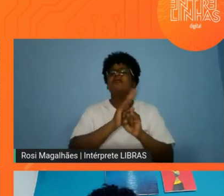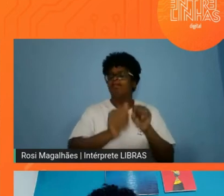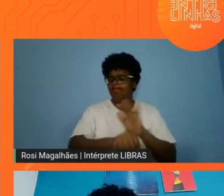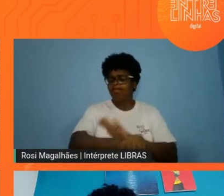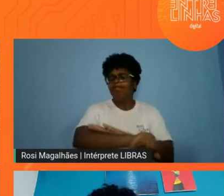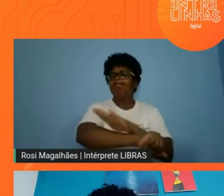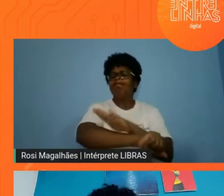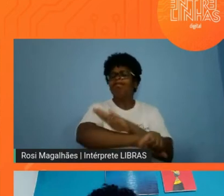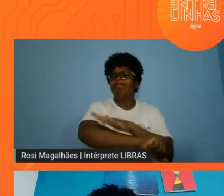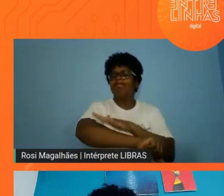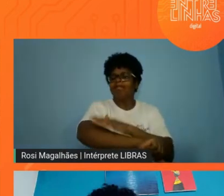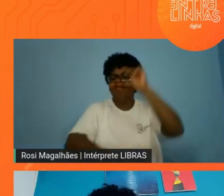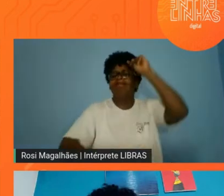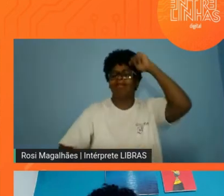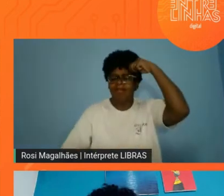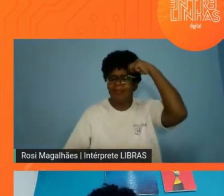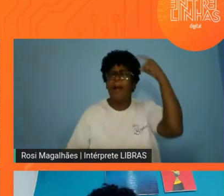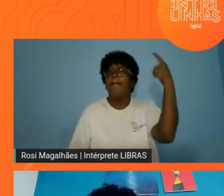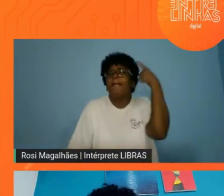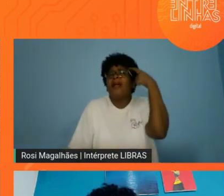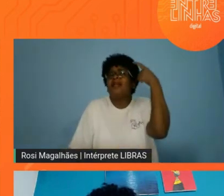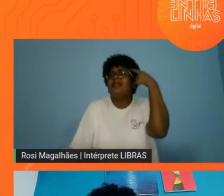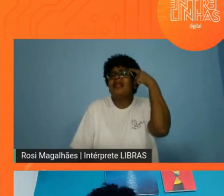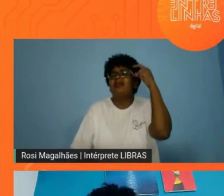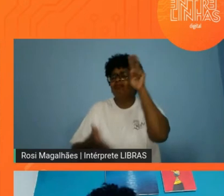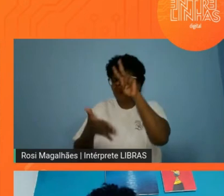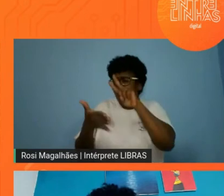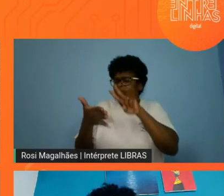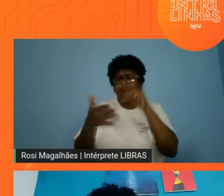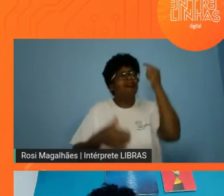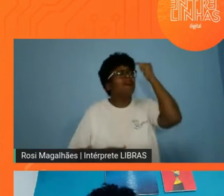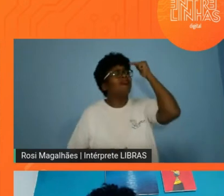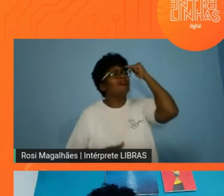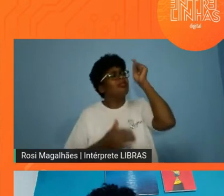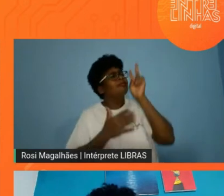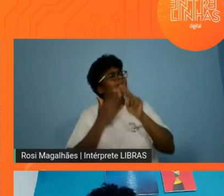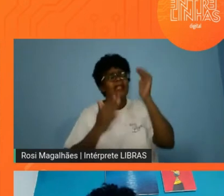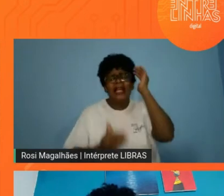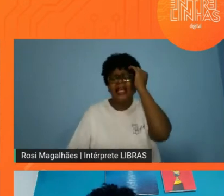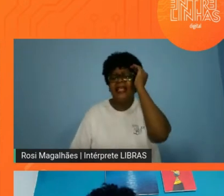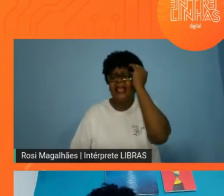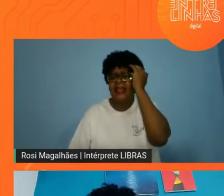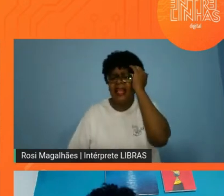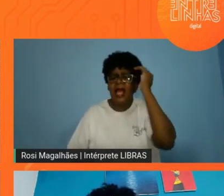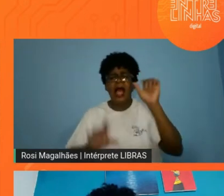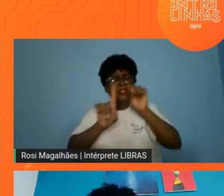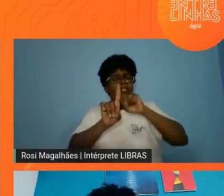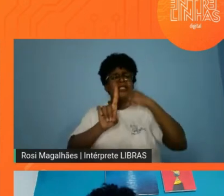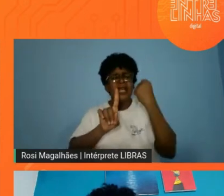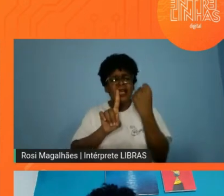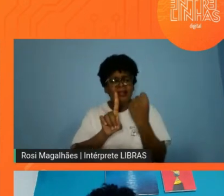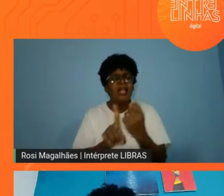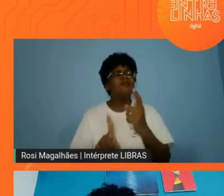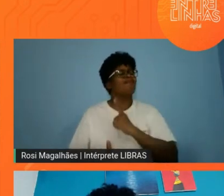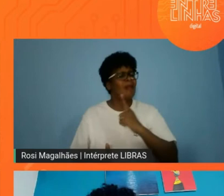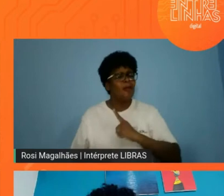começa a fazer a leitura, né, desse existir numa sociedade que é atravessada por essas